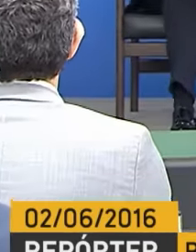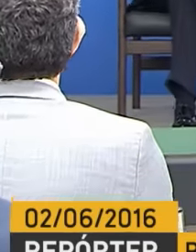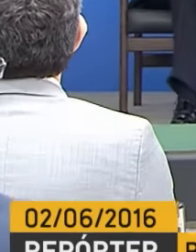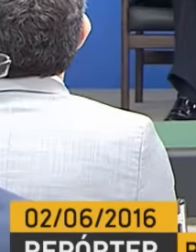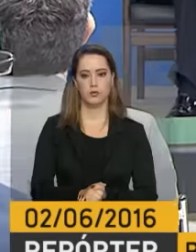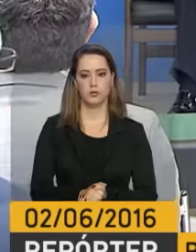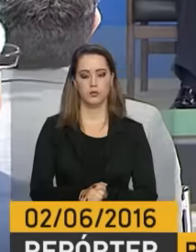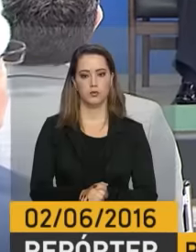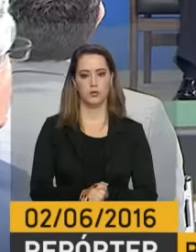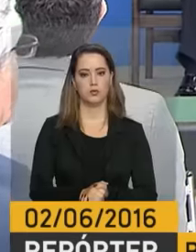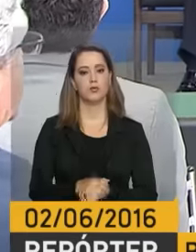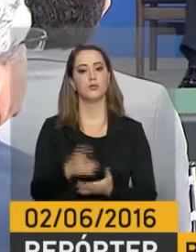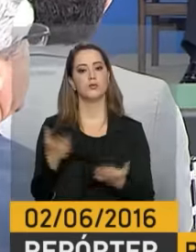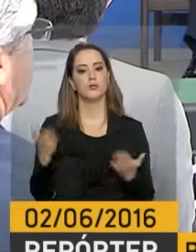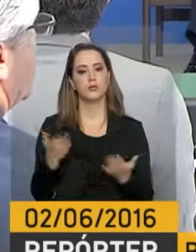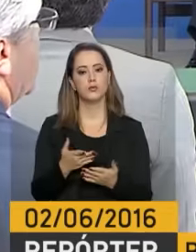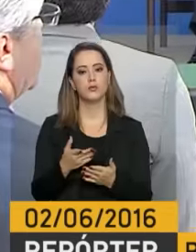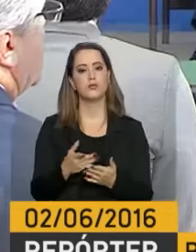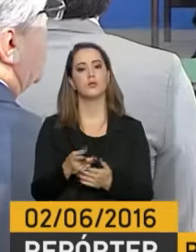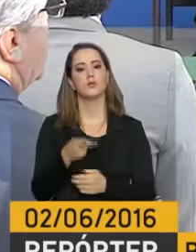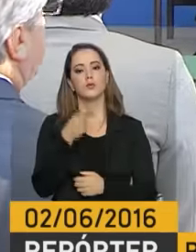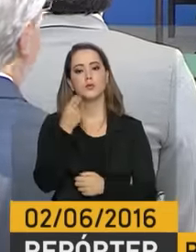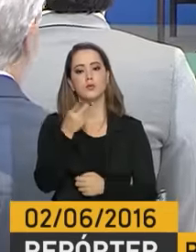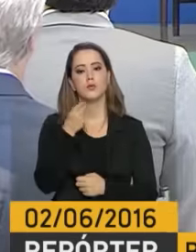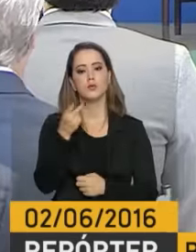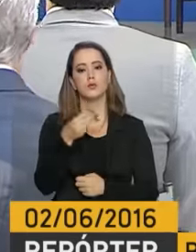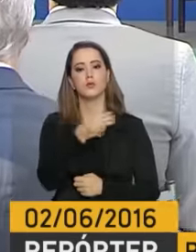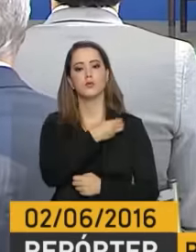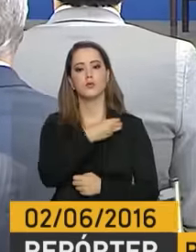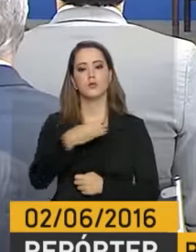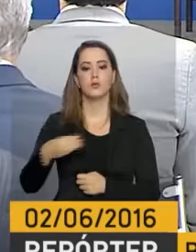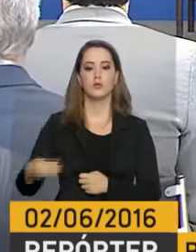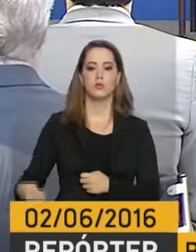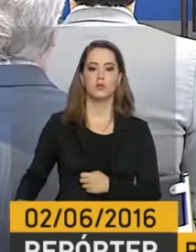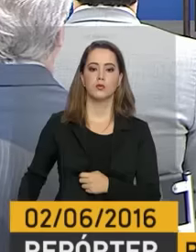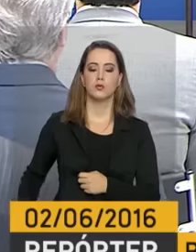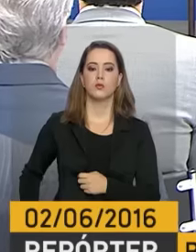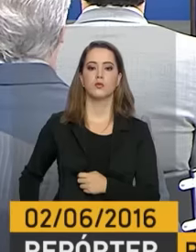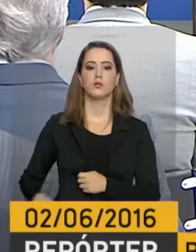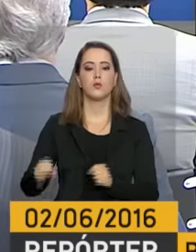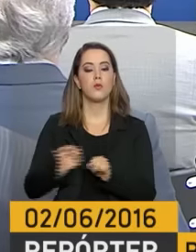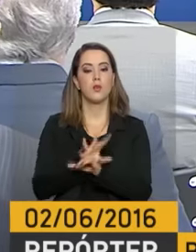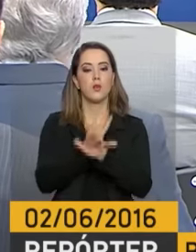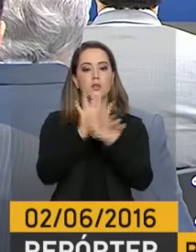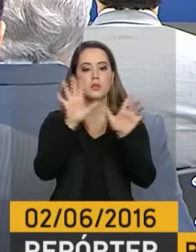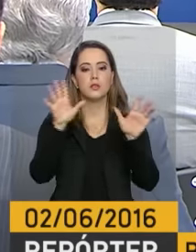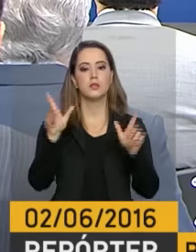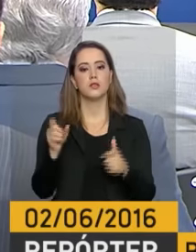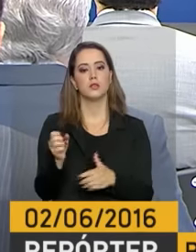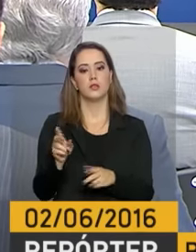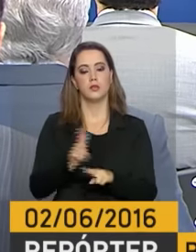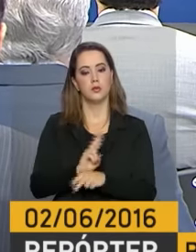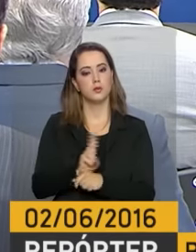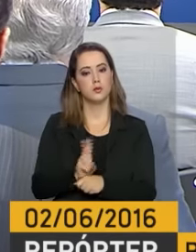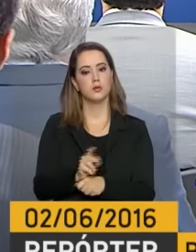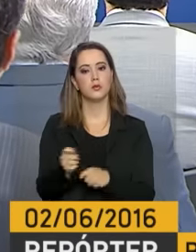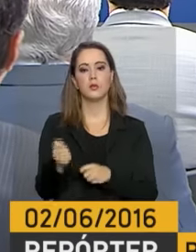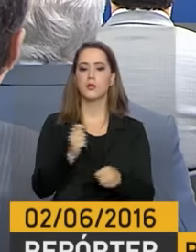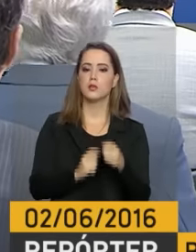Senhoras e senhores, fará uso da palavra neste momento o ministro de Estado da Transparência, Fiscalização e Controle, Torquato